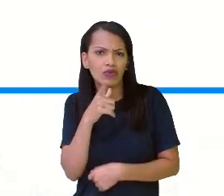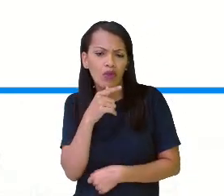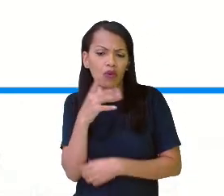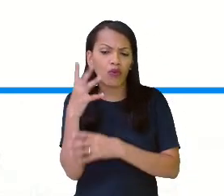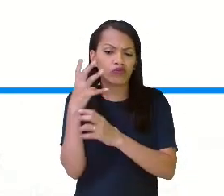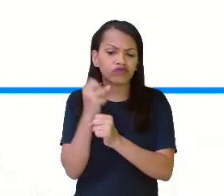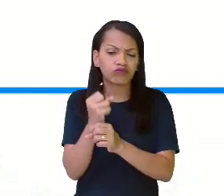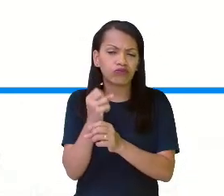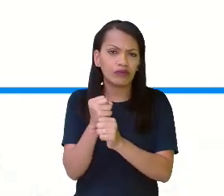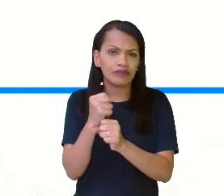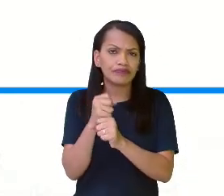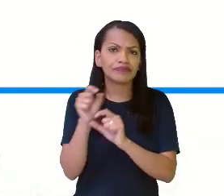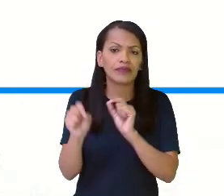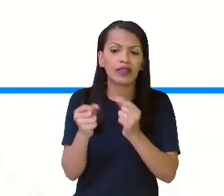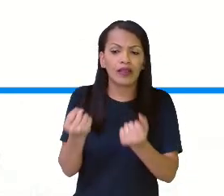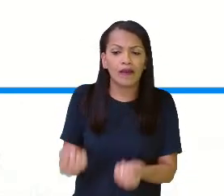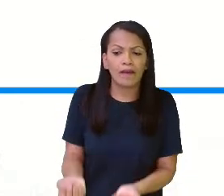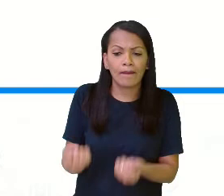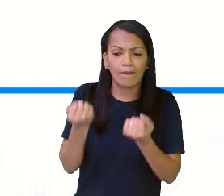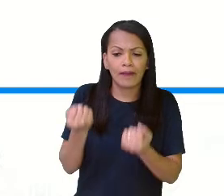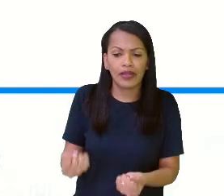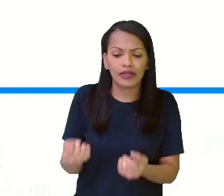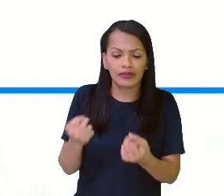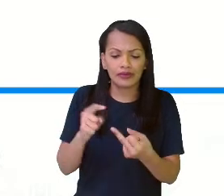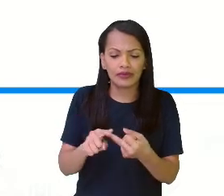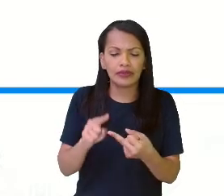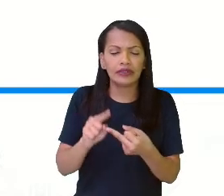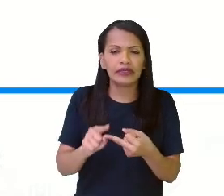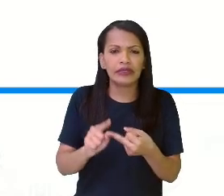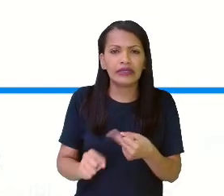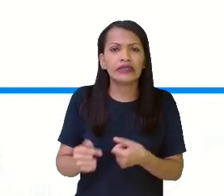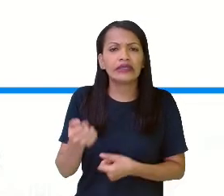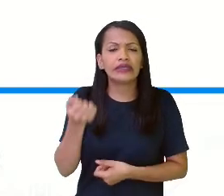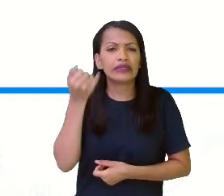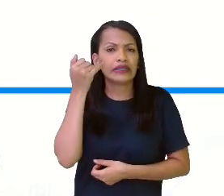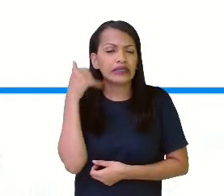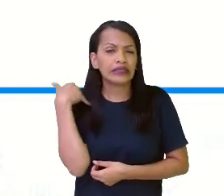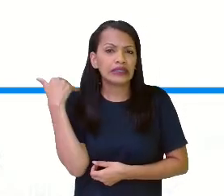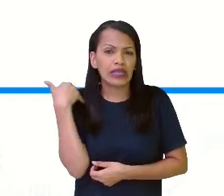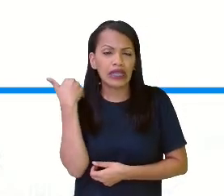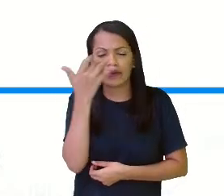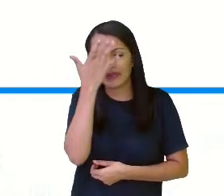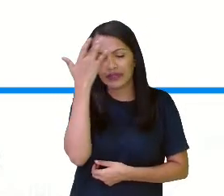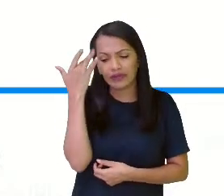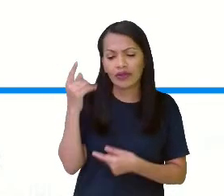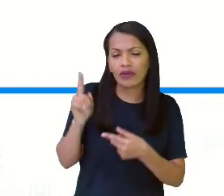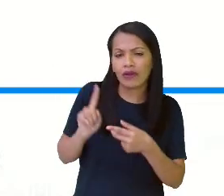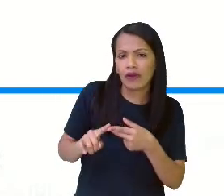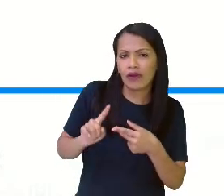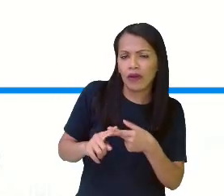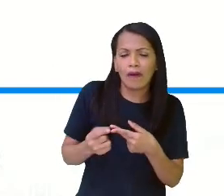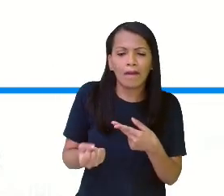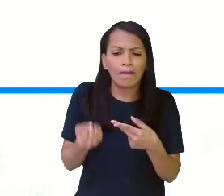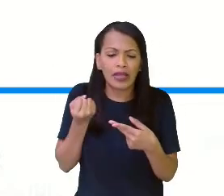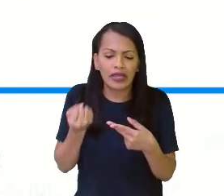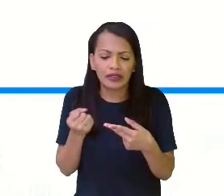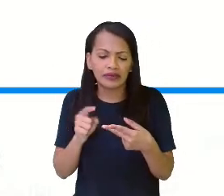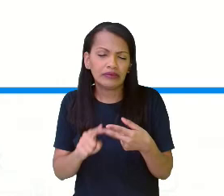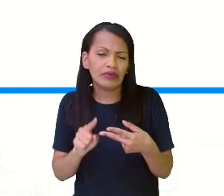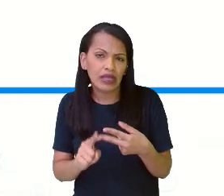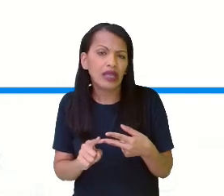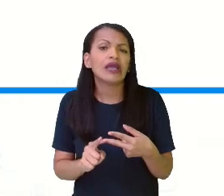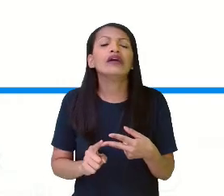em consideração o peso e a idade da pessoa. Jovens com até 17 anos devem consumir